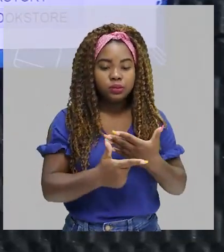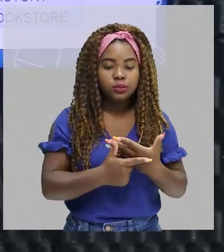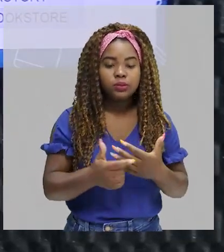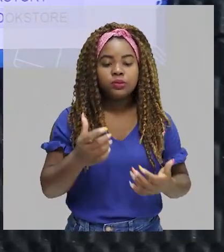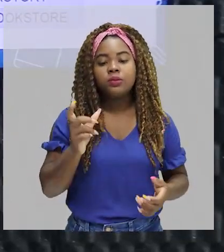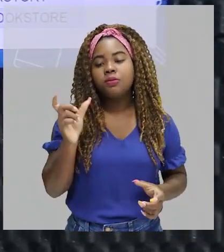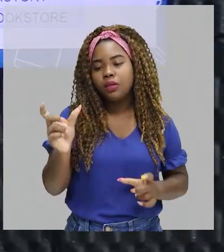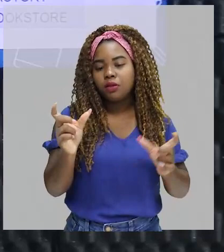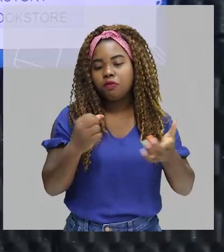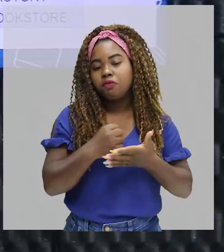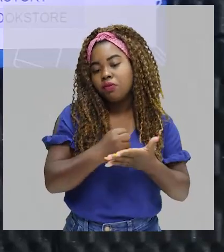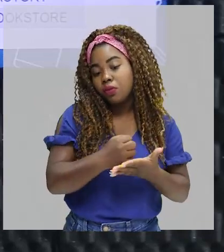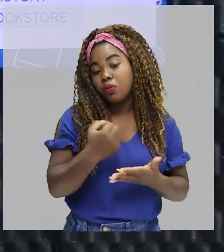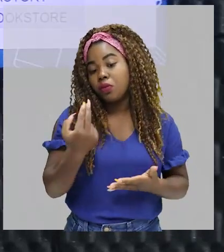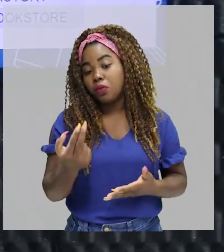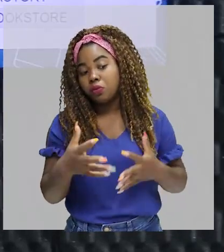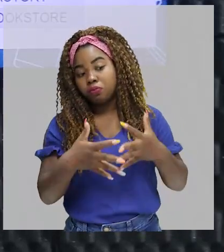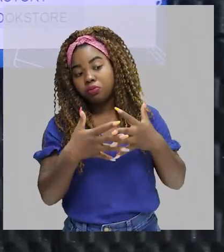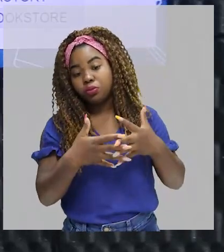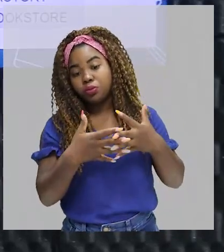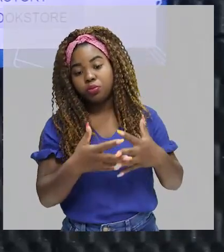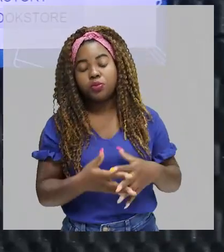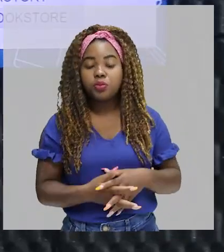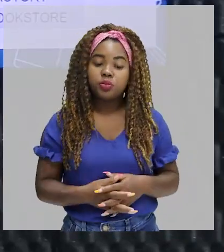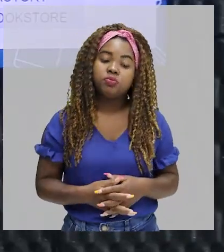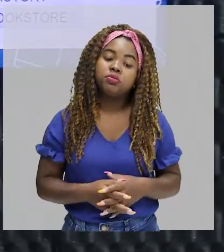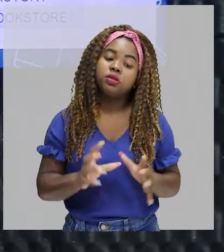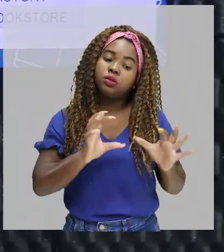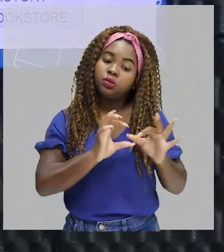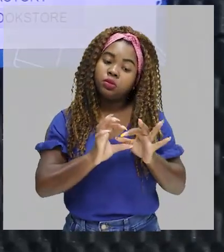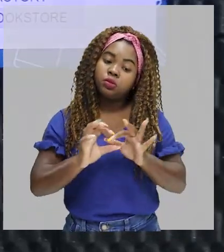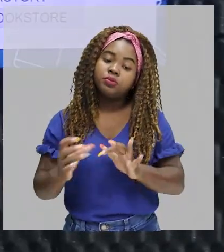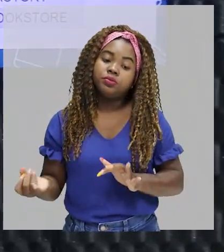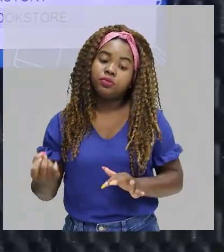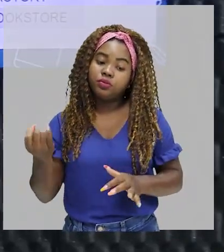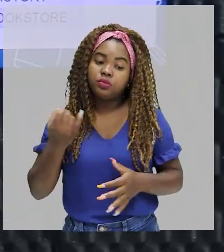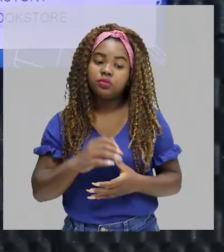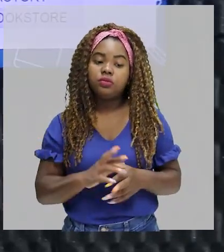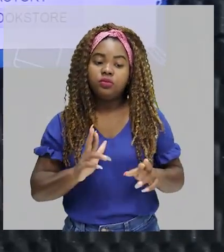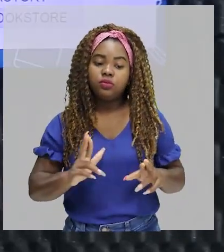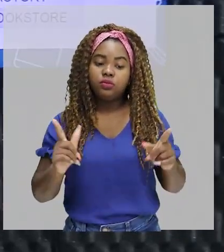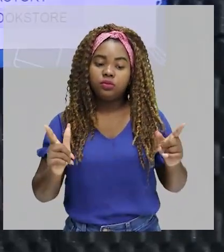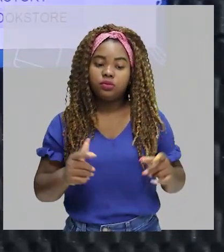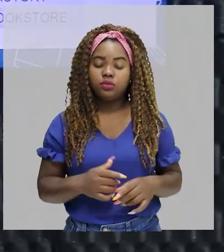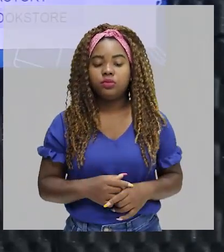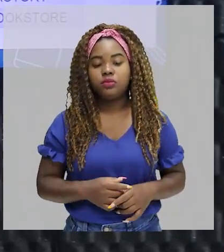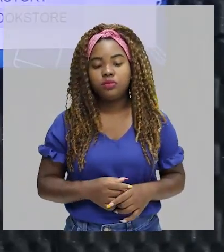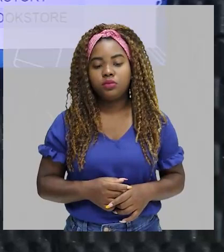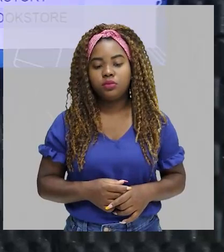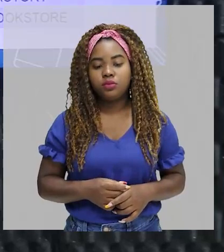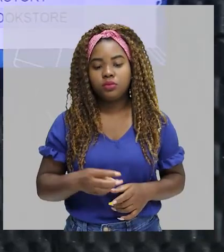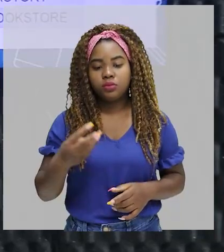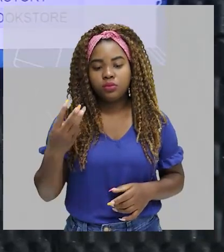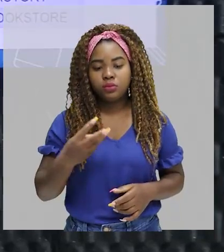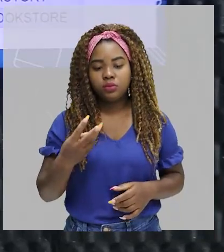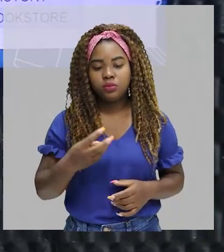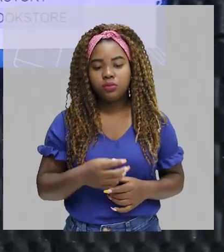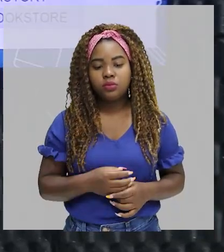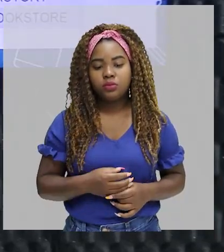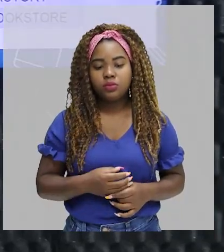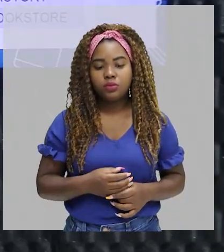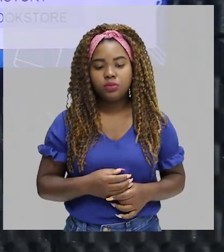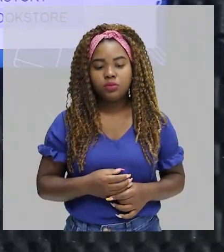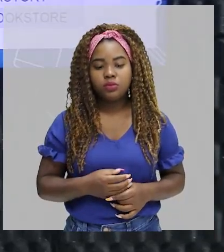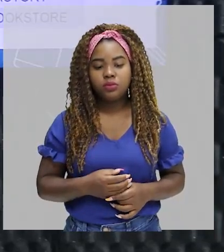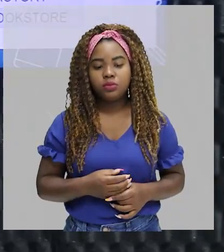que te ajuda ou palavra que te atrapalha. E aí o contexto é essencial para fazer essa diferença. Data parece com